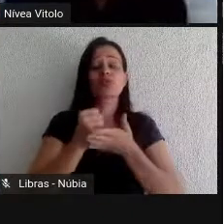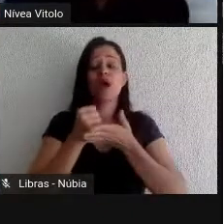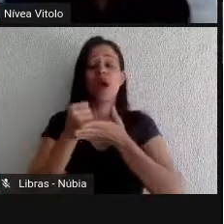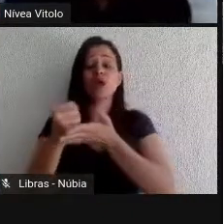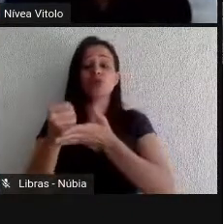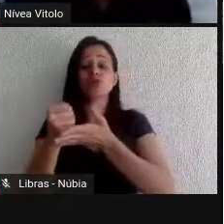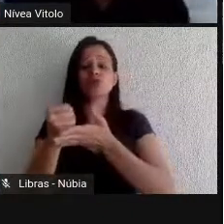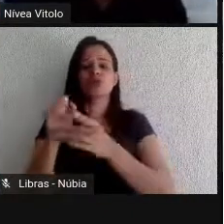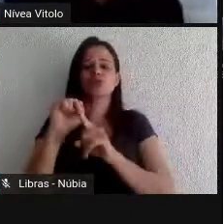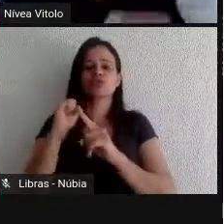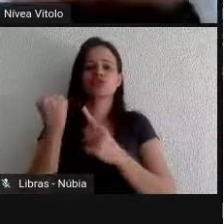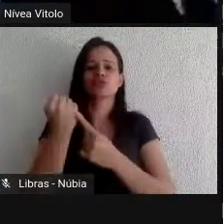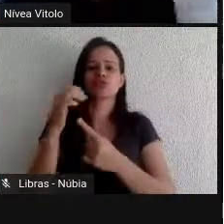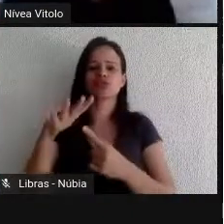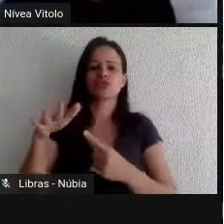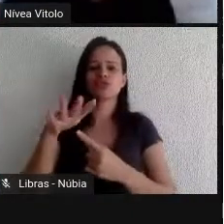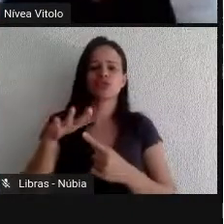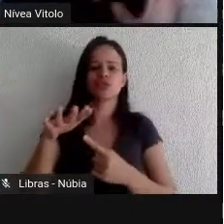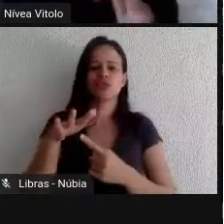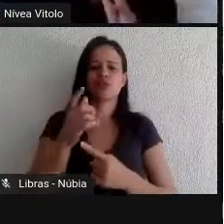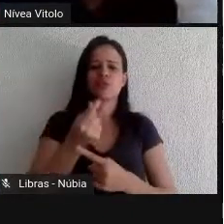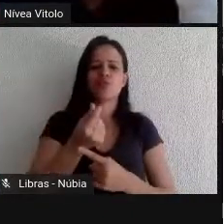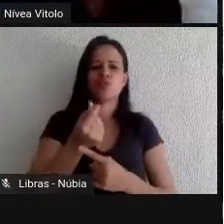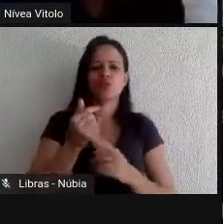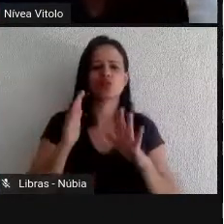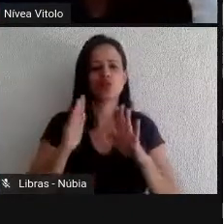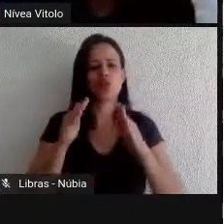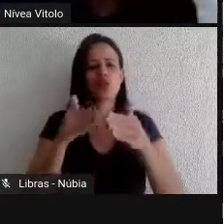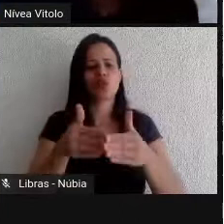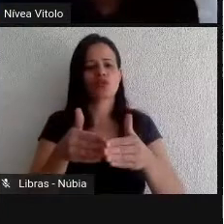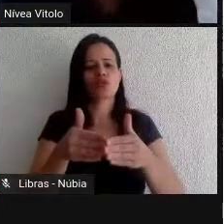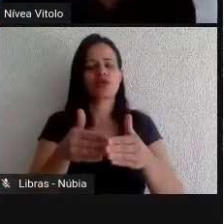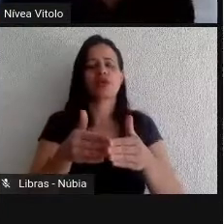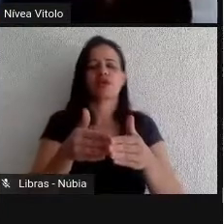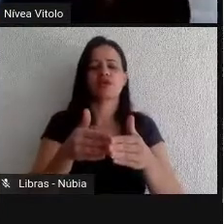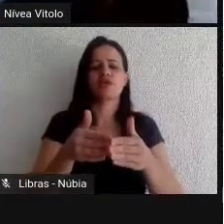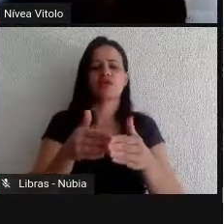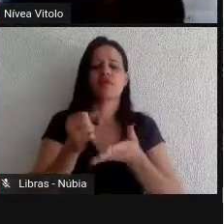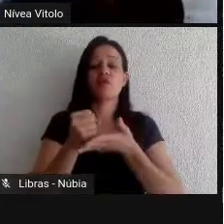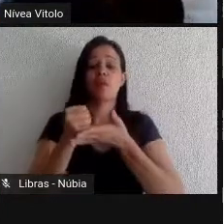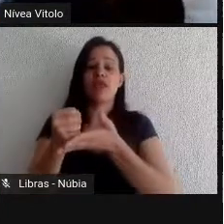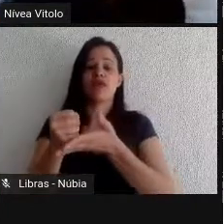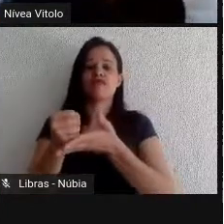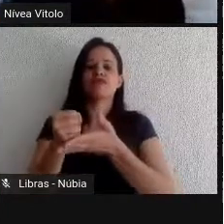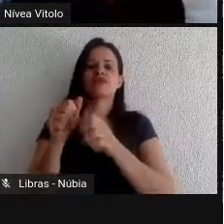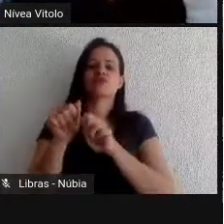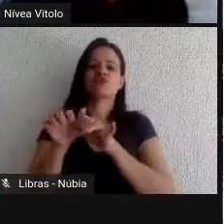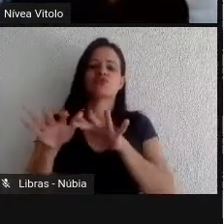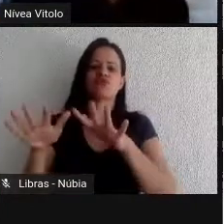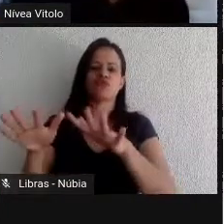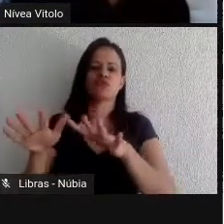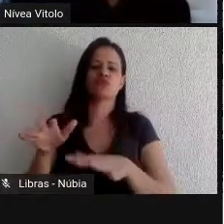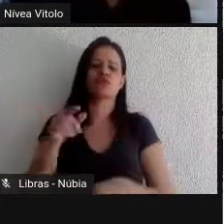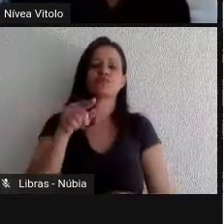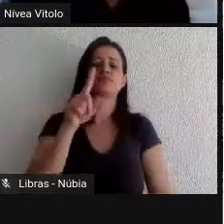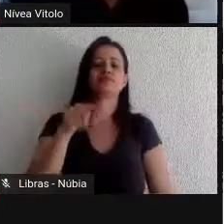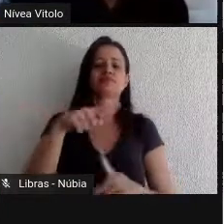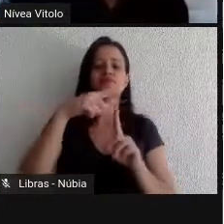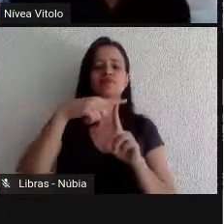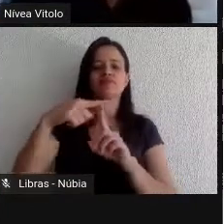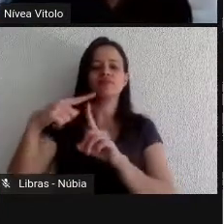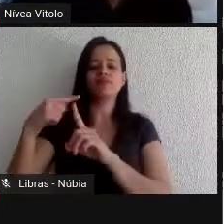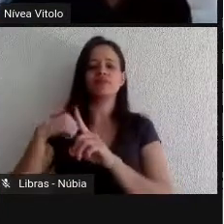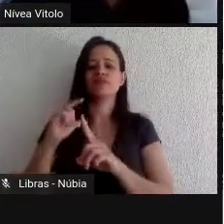benefício é difuso e o custo concentrado. Então, essa foi a primeira tipologia que eu utilizei para classificar as